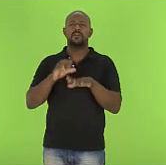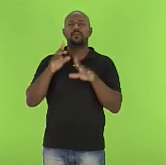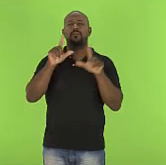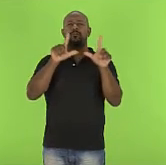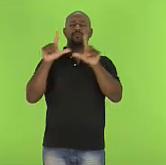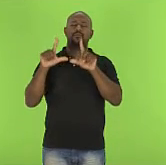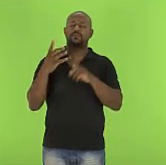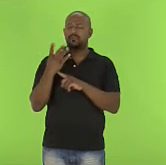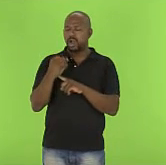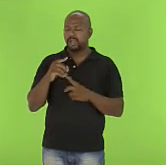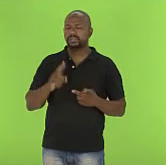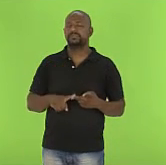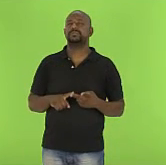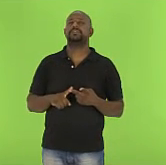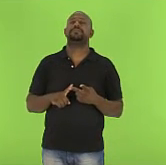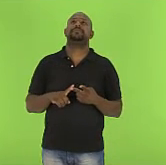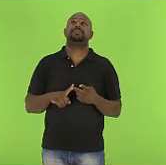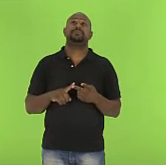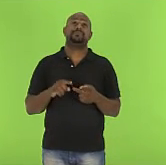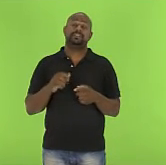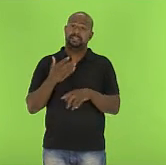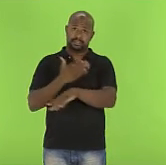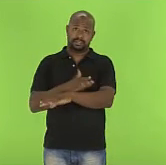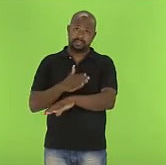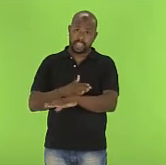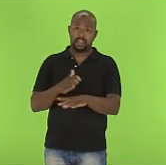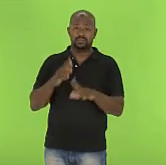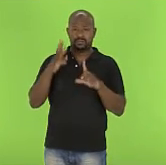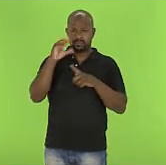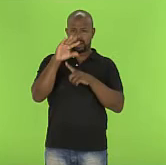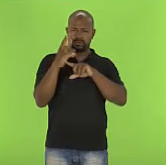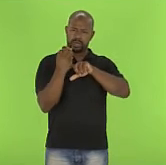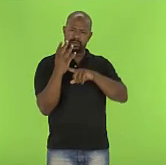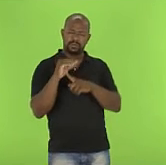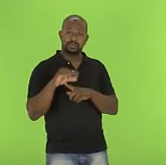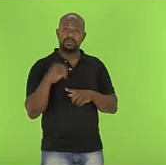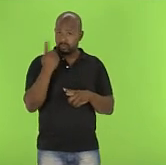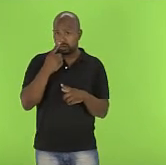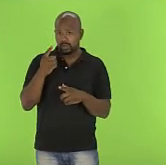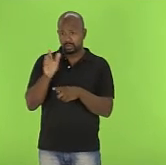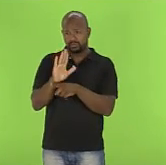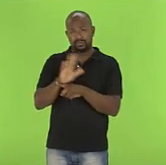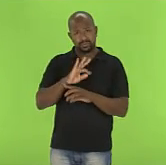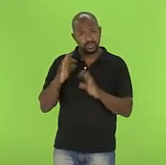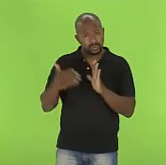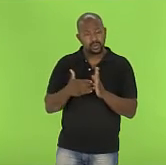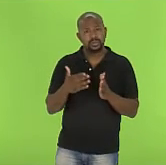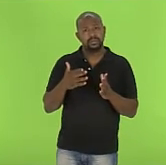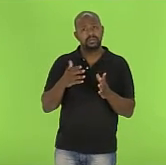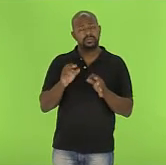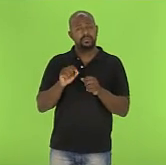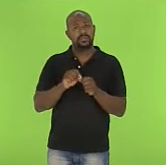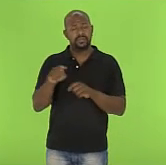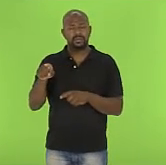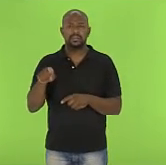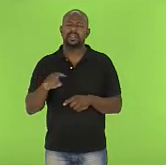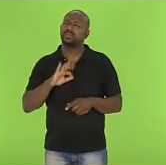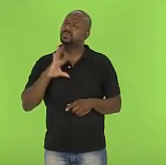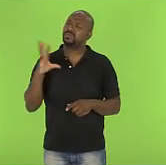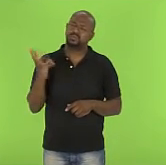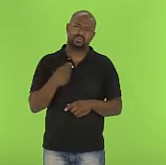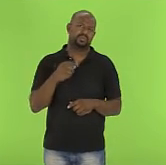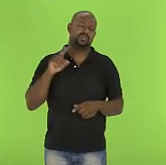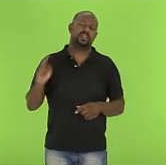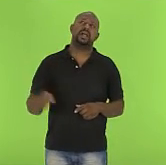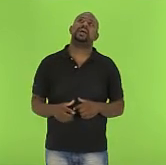exposições fotográficas, para fazer ensaios fotográficos. O nosso próprio espetáculo filme, foi feito